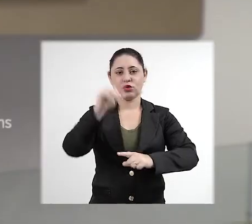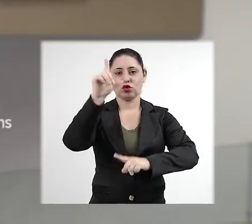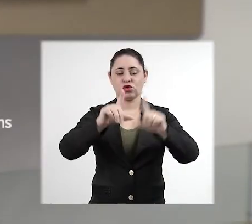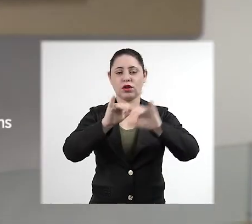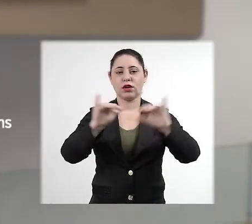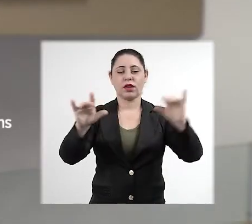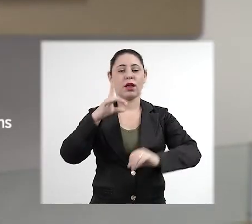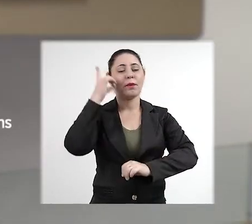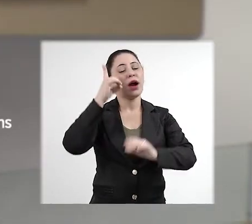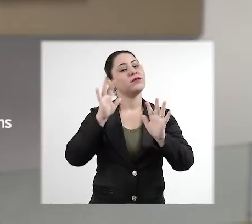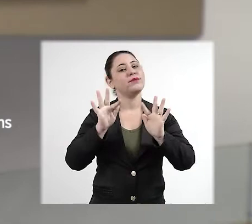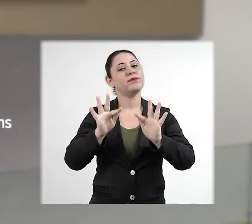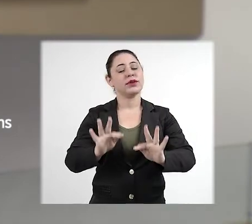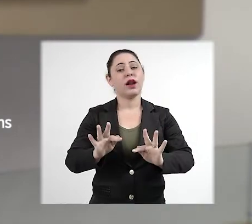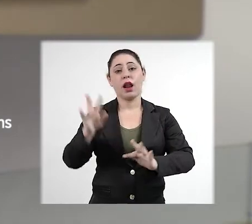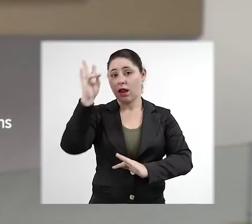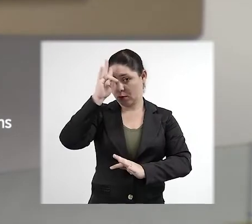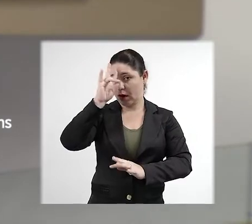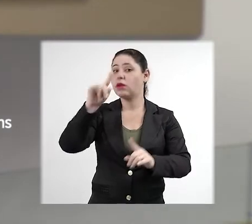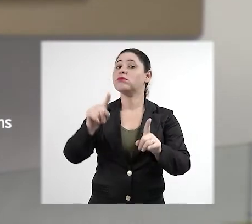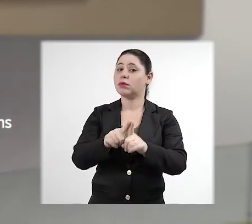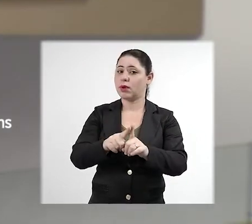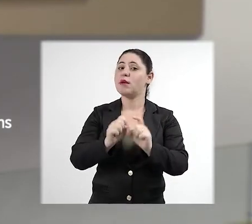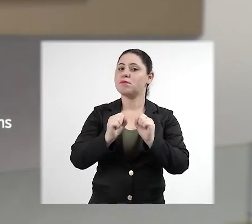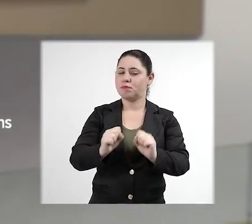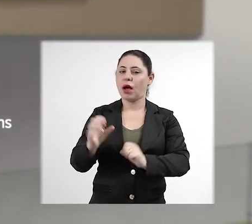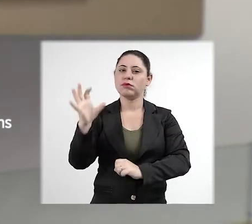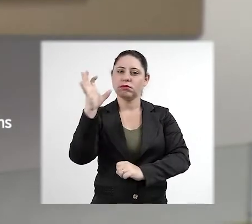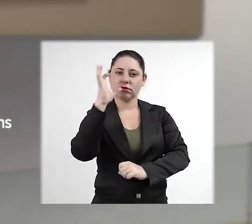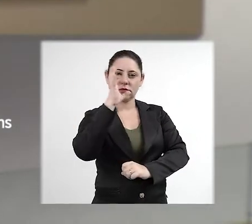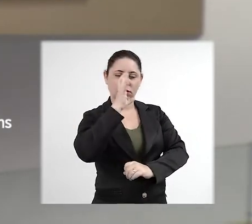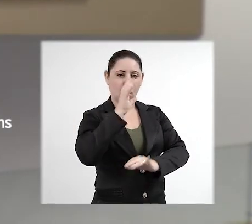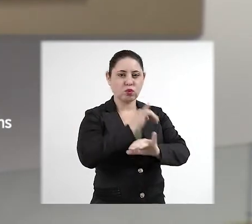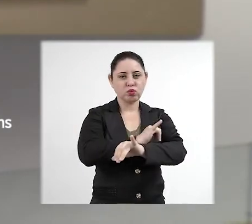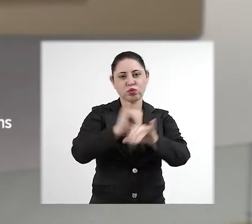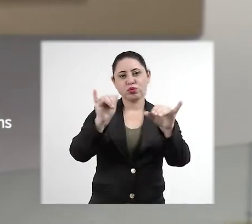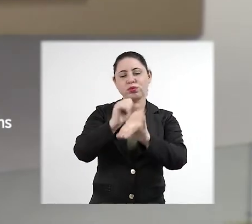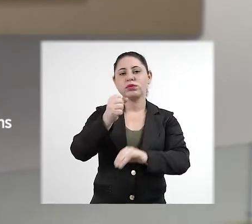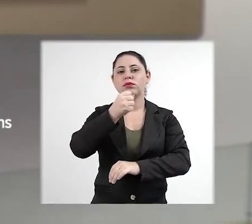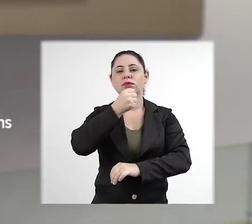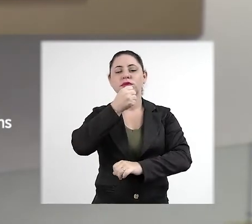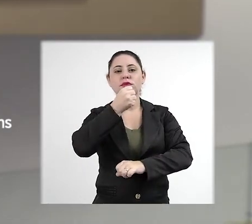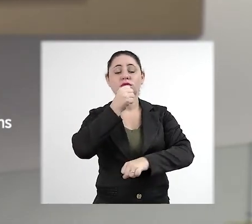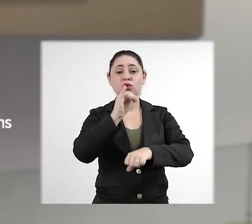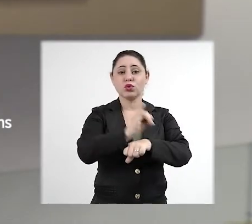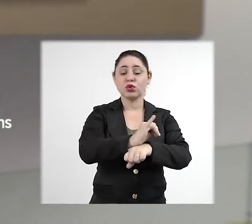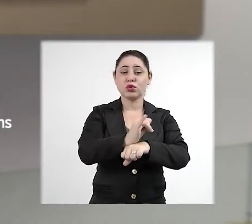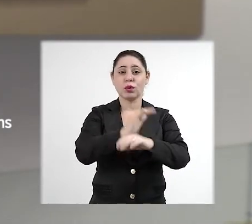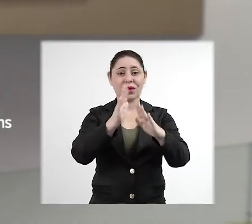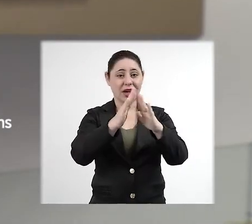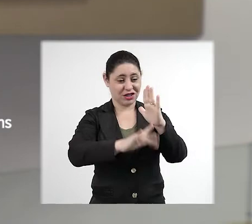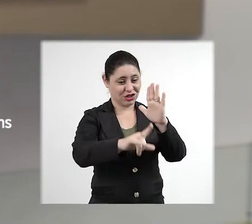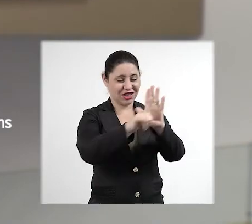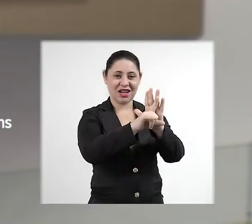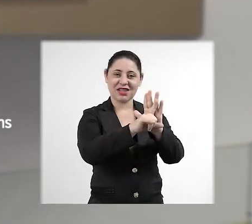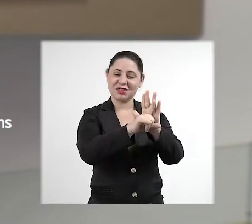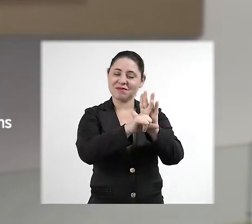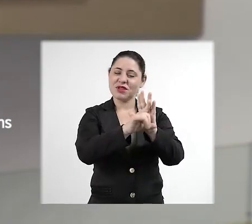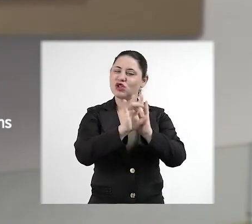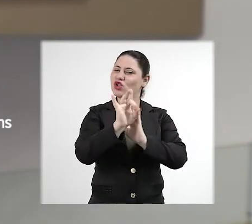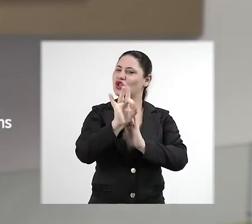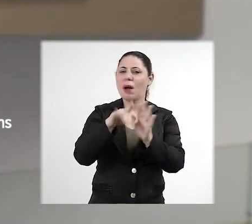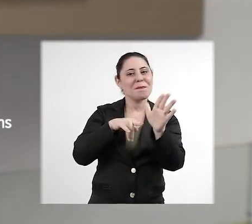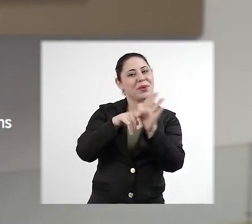O Jornal Parlamentar fica por aqui. Lembrando também que você confere essas e outras reportagens no YouTube da Casa de